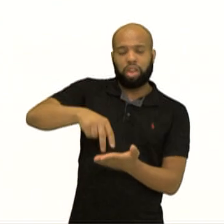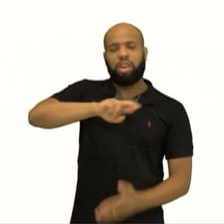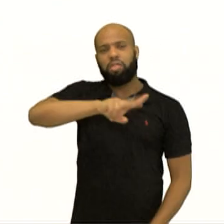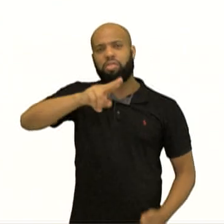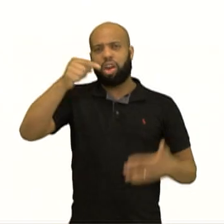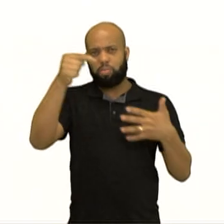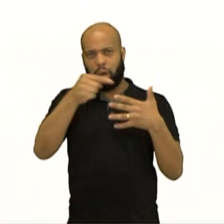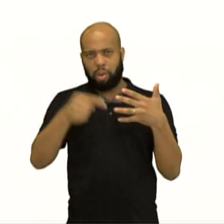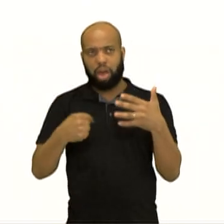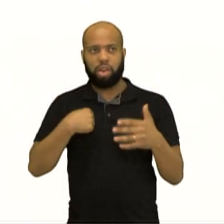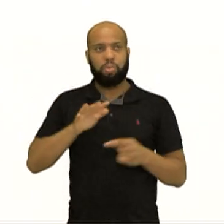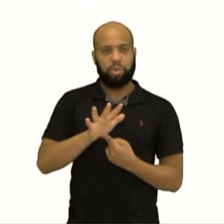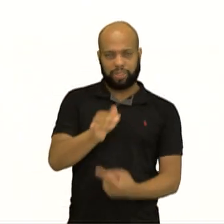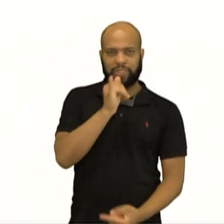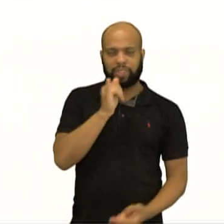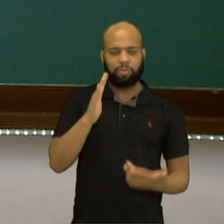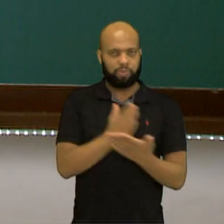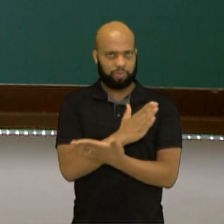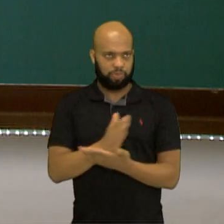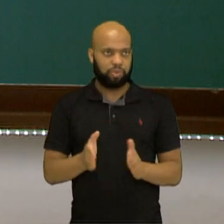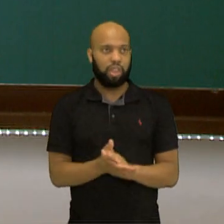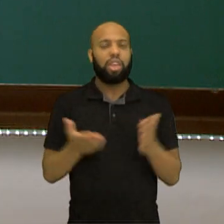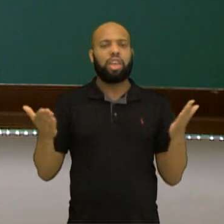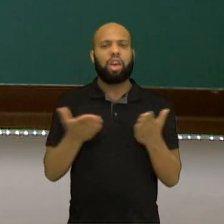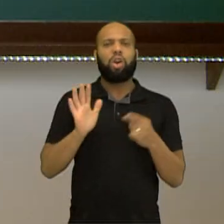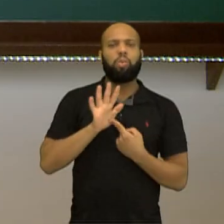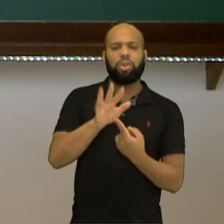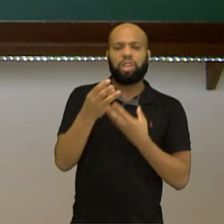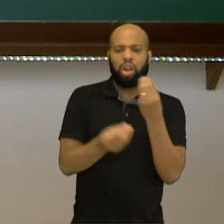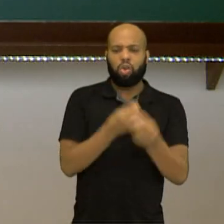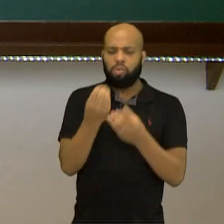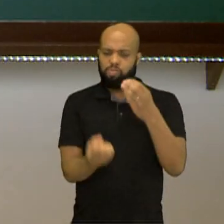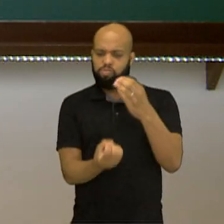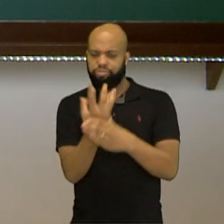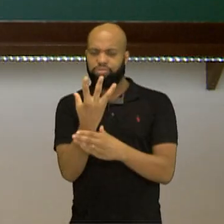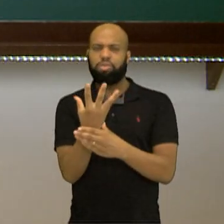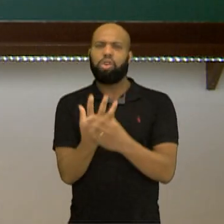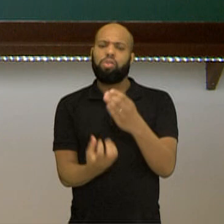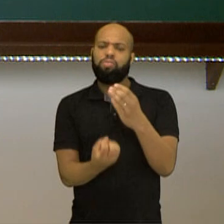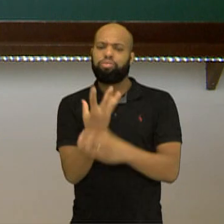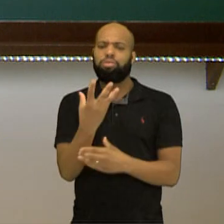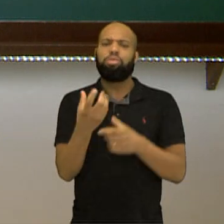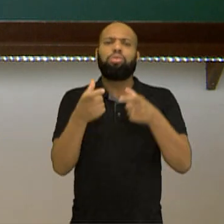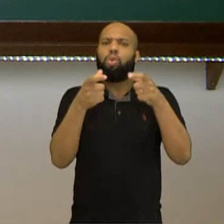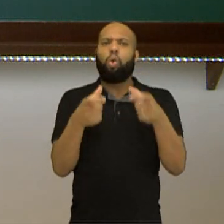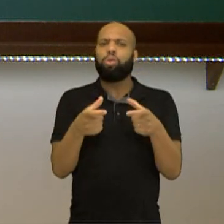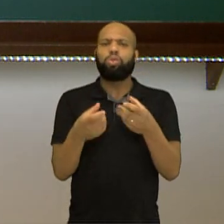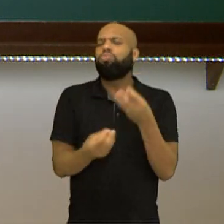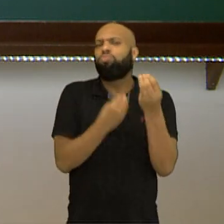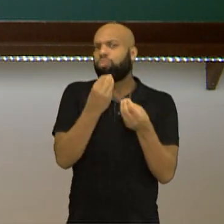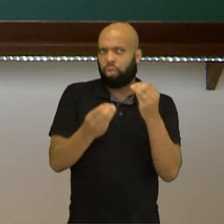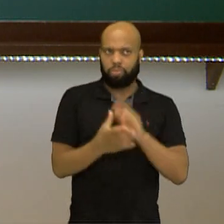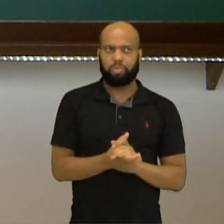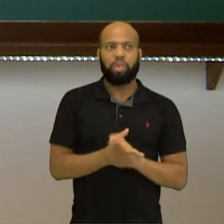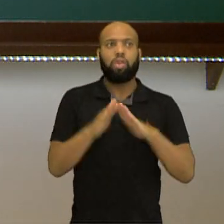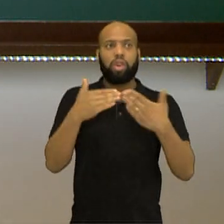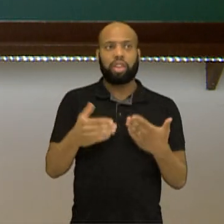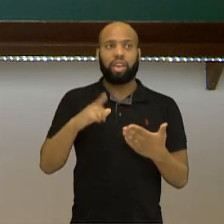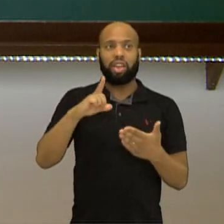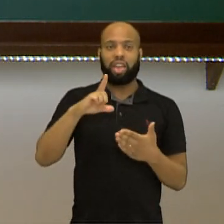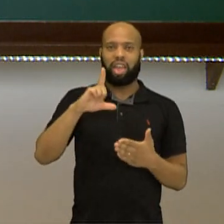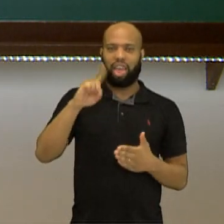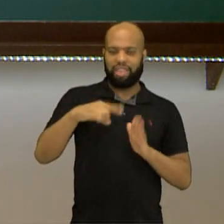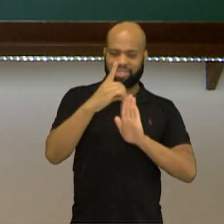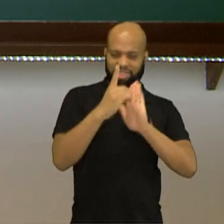delas aqui. Então, vamos falar um pouquinho sobre a história desse skate, como que ele surgiu, né? Então, lá na década